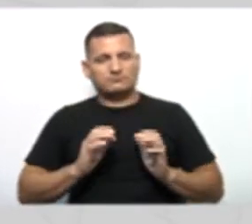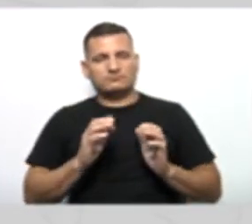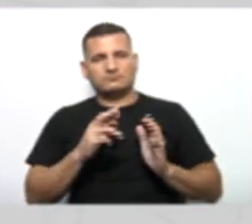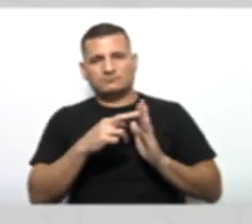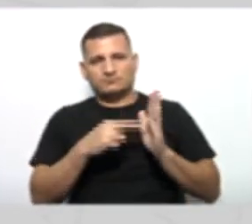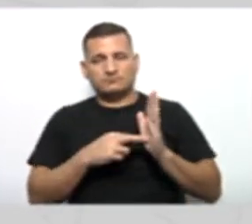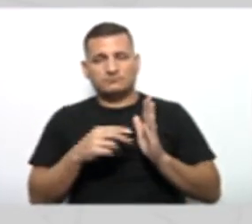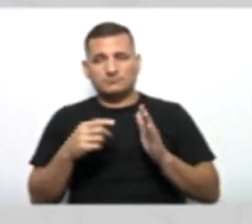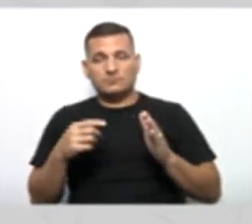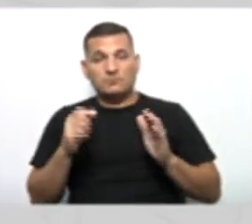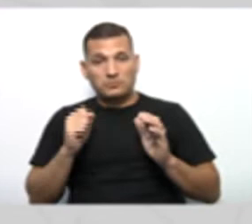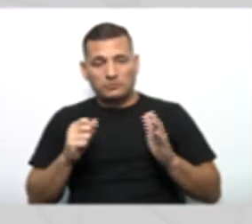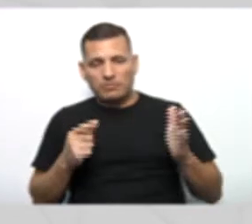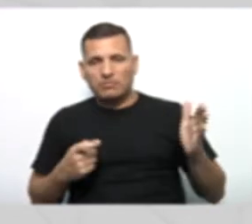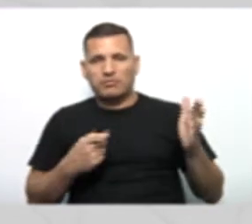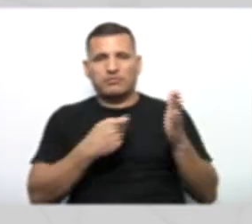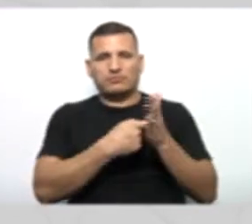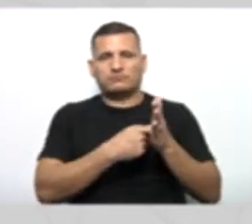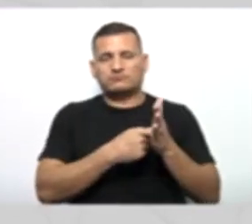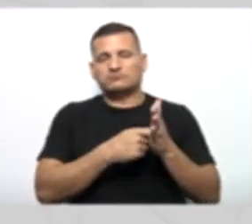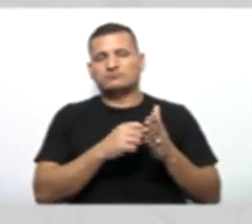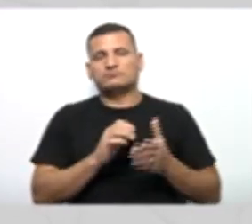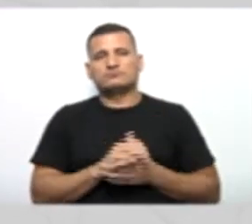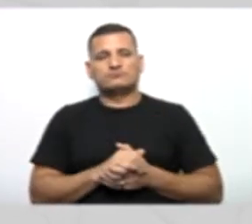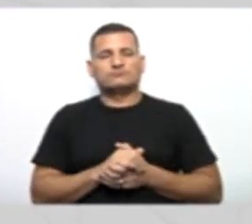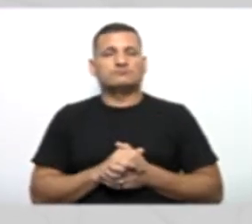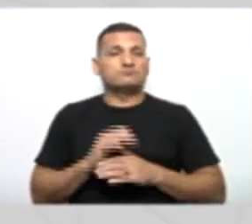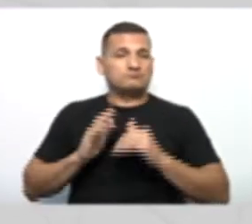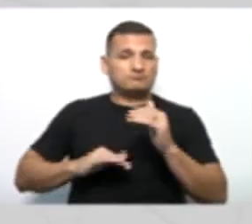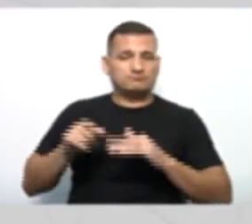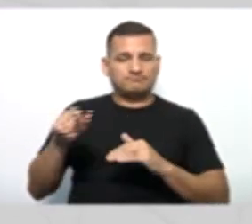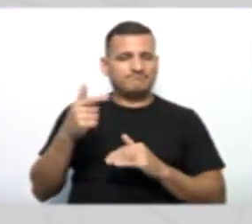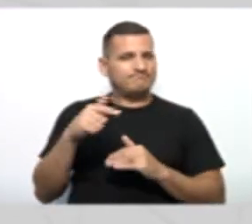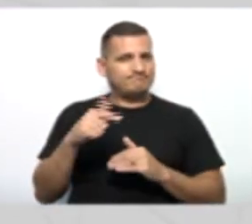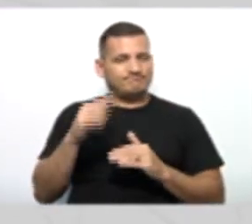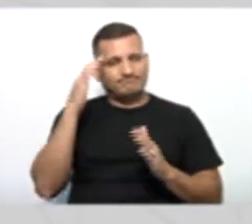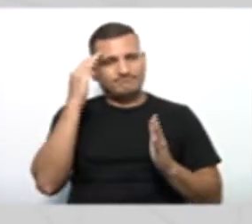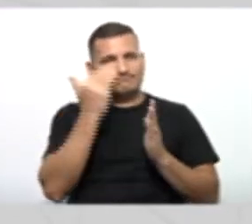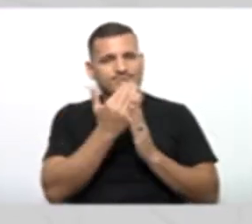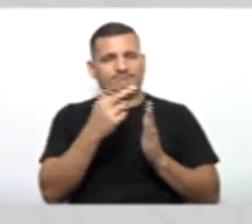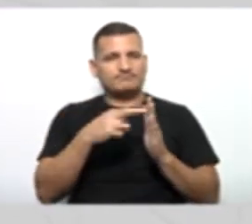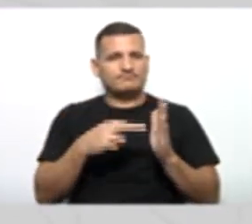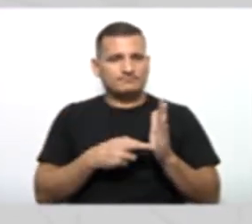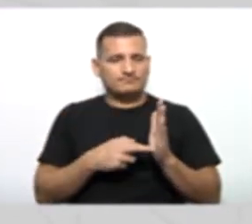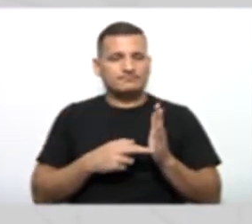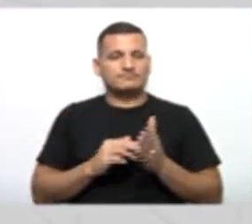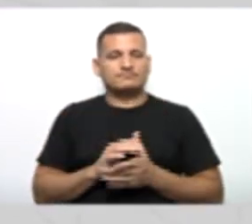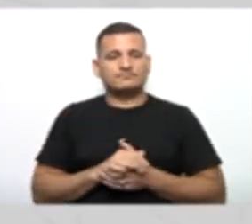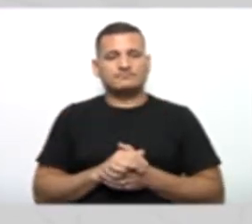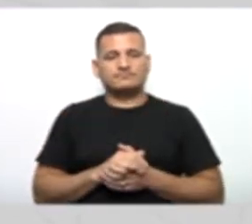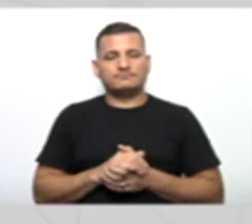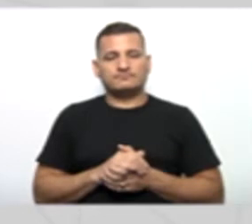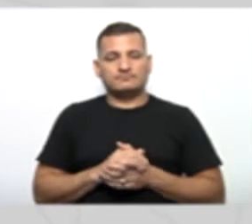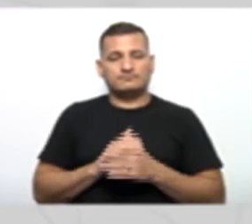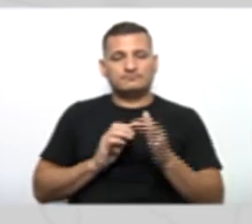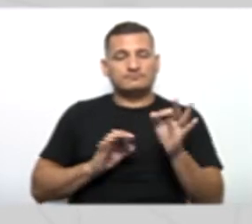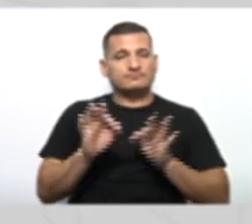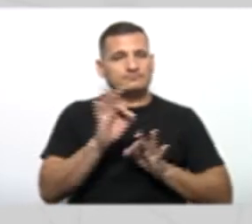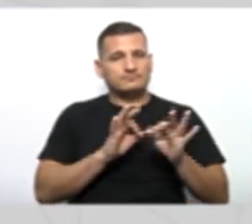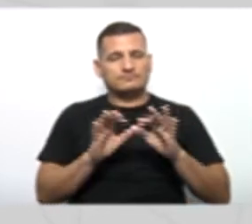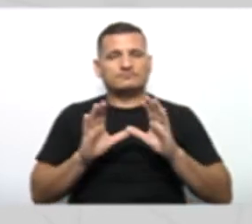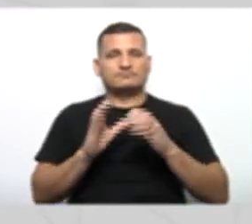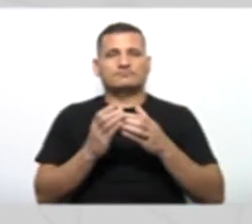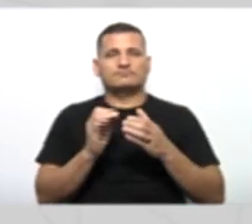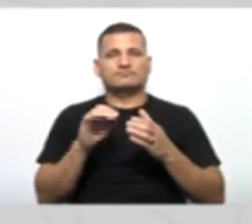tiverem acesso possam o lado profissional que não está cumprindo esse código de ética e por fim organizar um